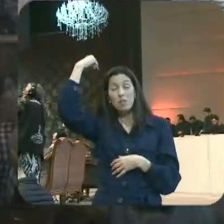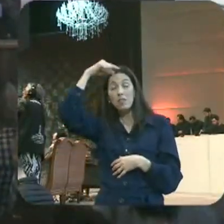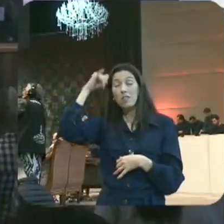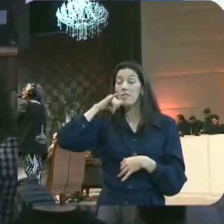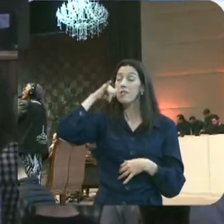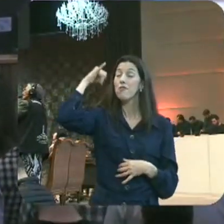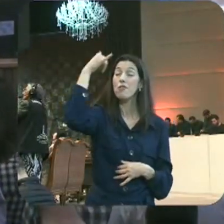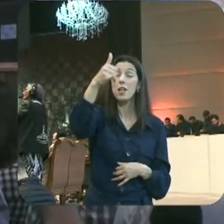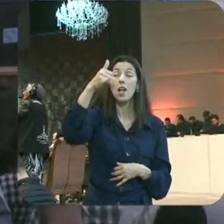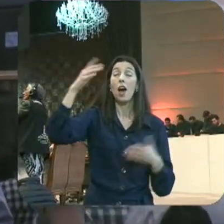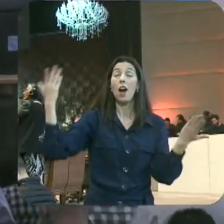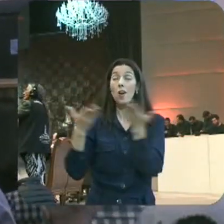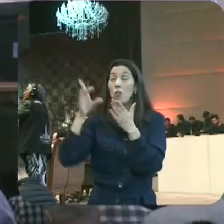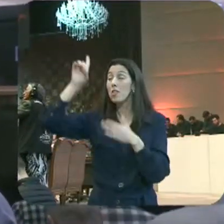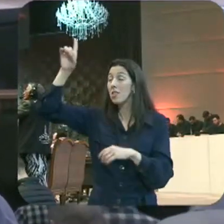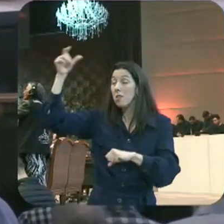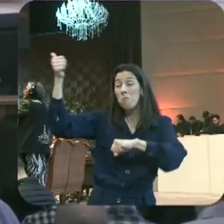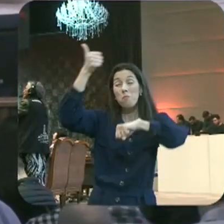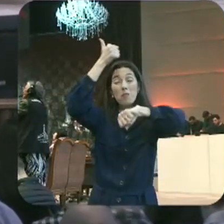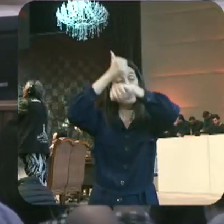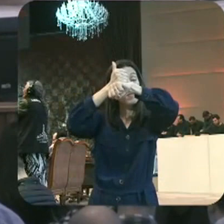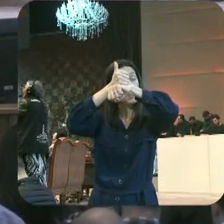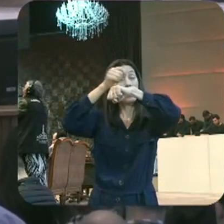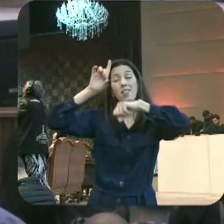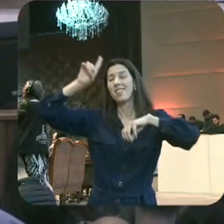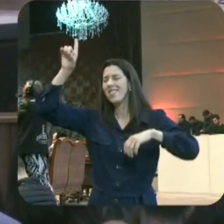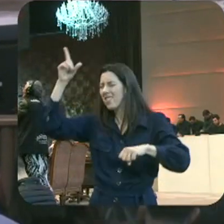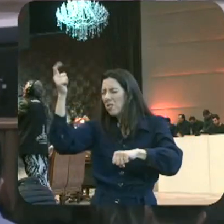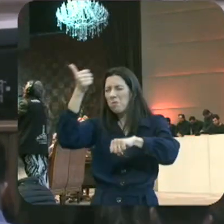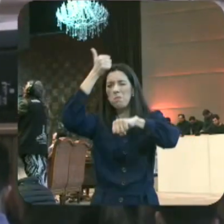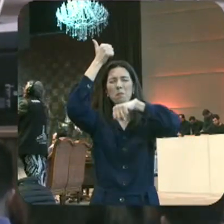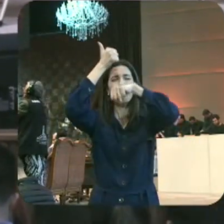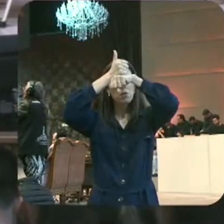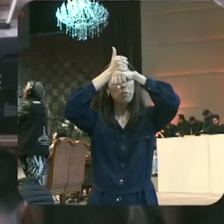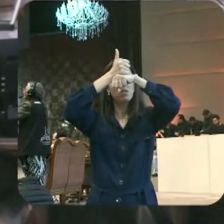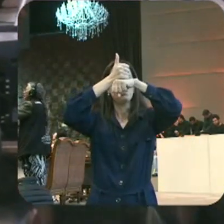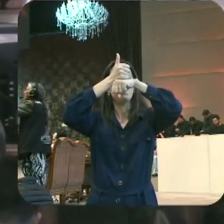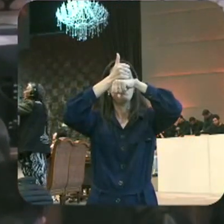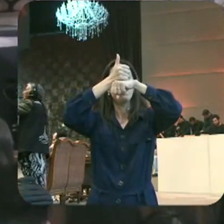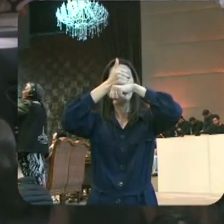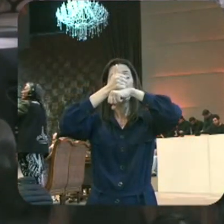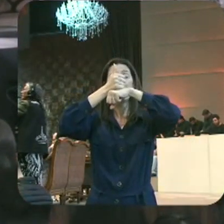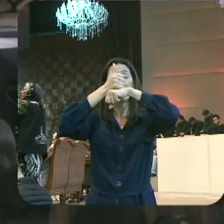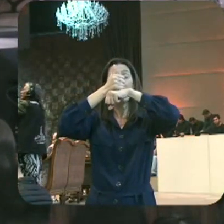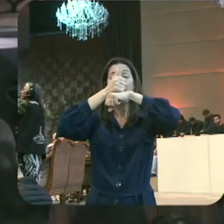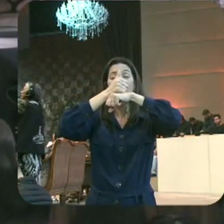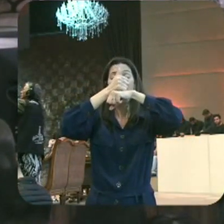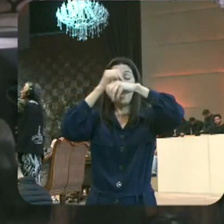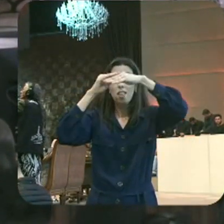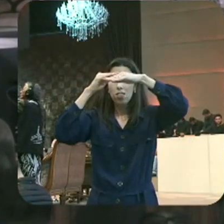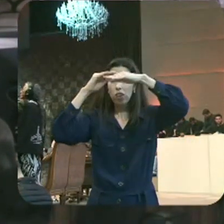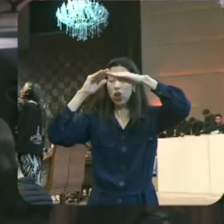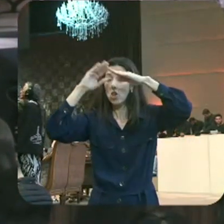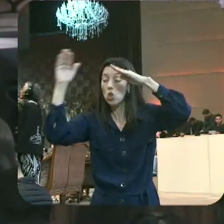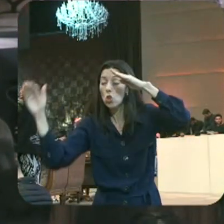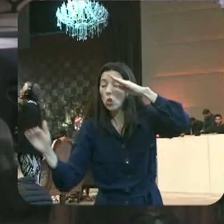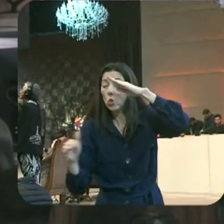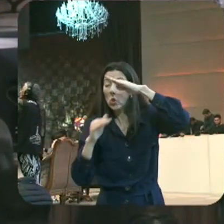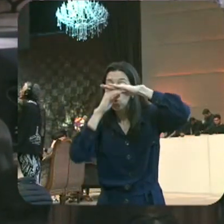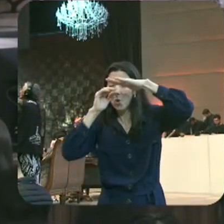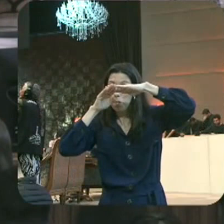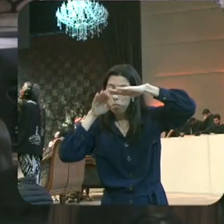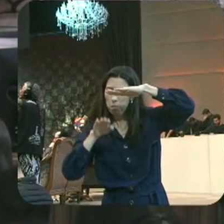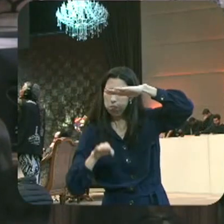em primeiro lugar, buscai o Senhor em primeiro lugar. E há áreas da nossa vida que a gente às